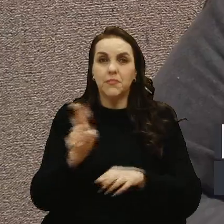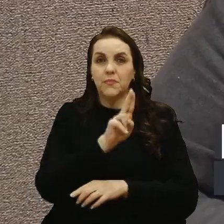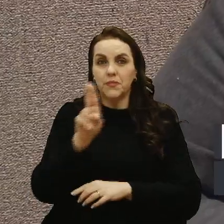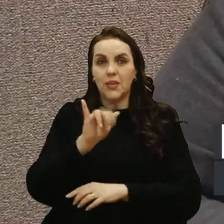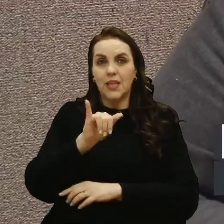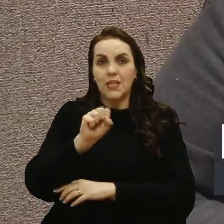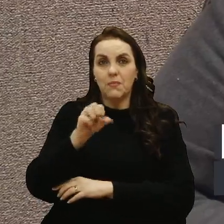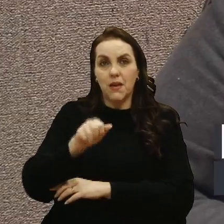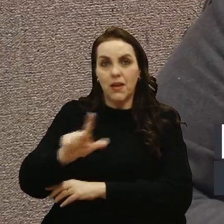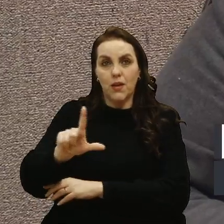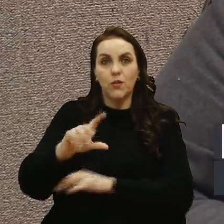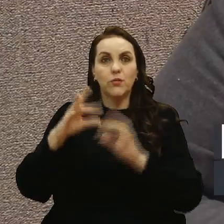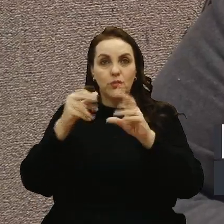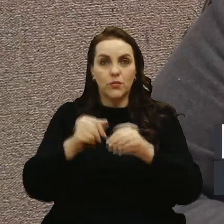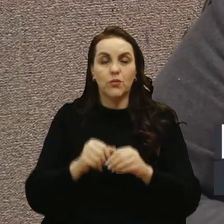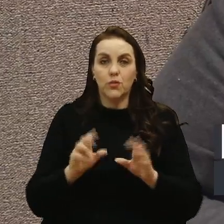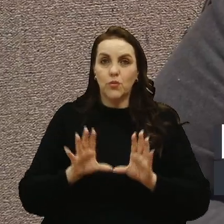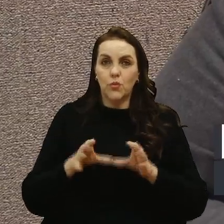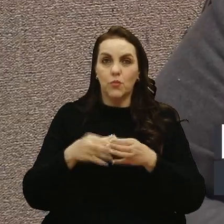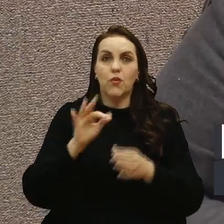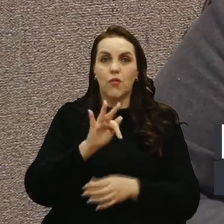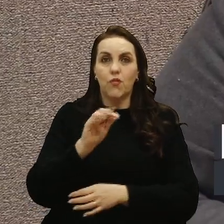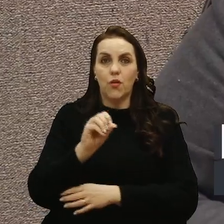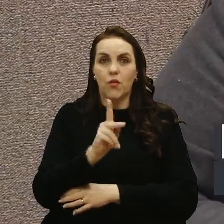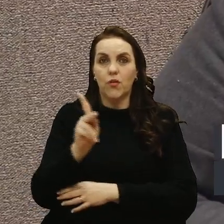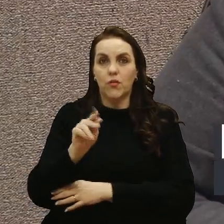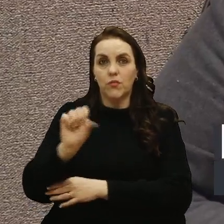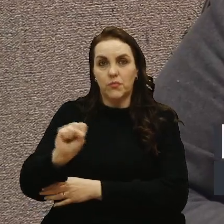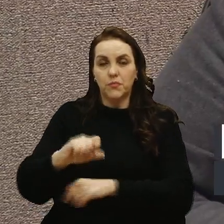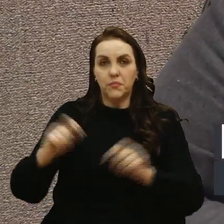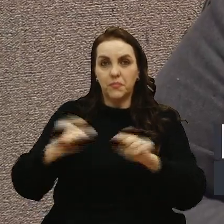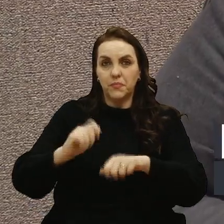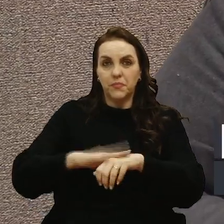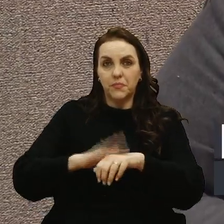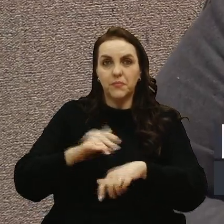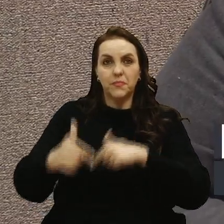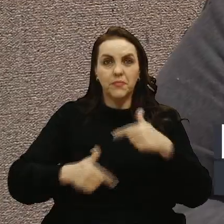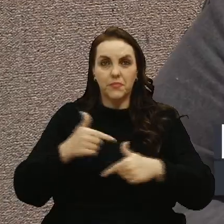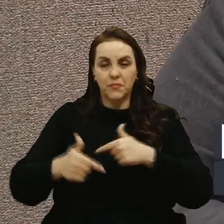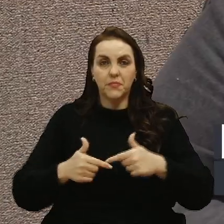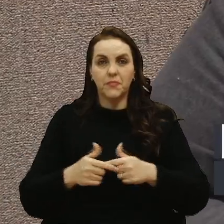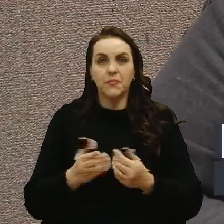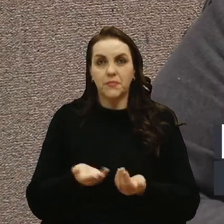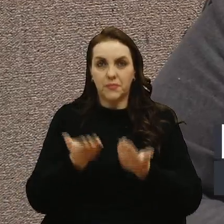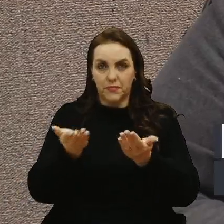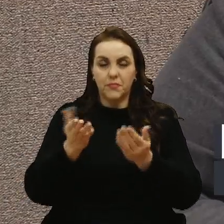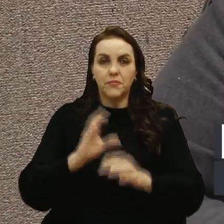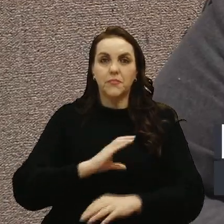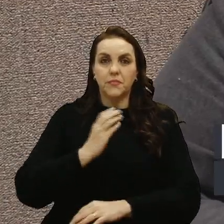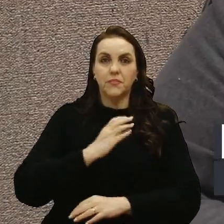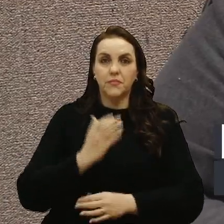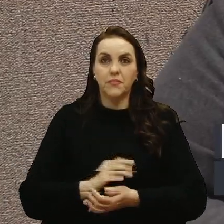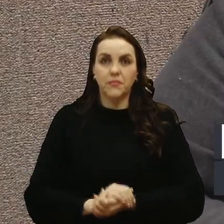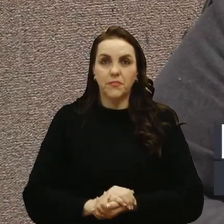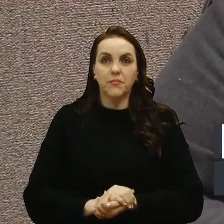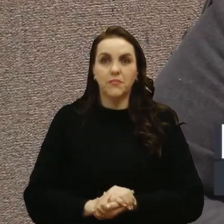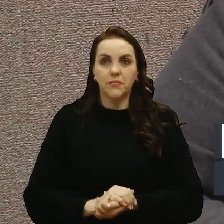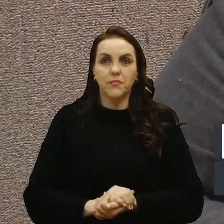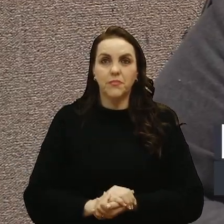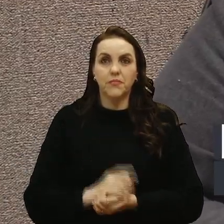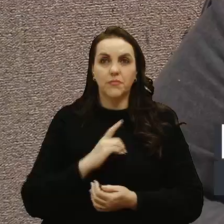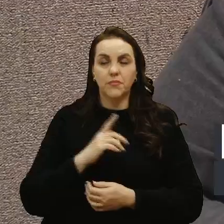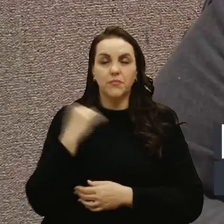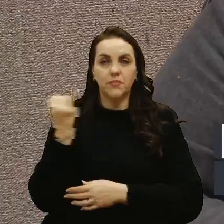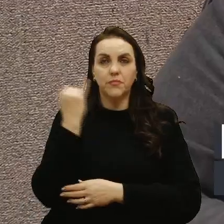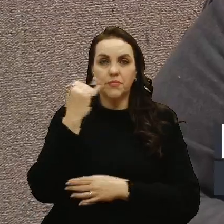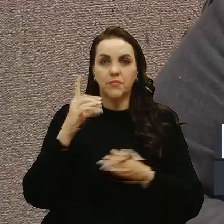Ismael Varela, todo o pessoal da Focus, enfim, que são competentes, fazem um excelente trabalho. Mas ao senhor por essa coragem, por ter acreditado na importância da